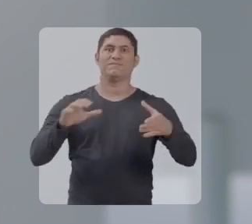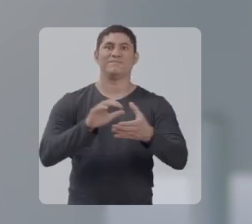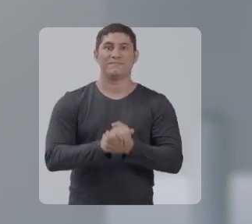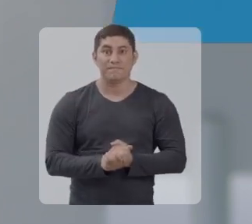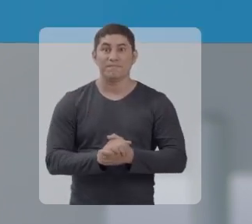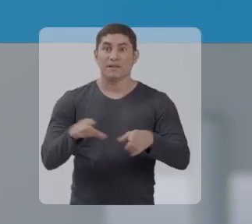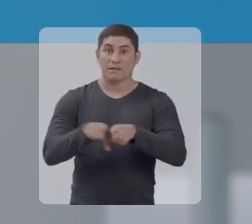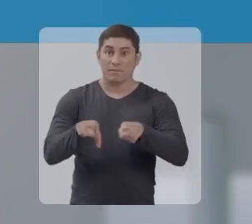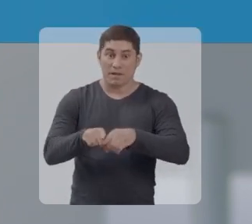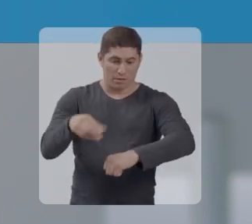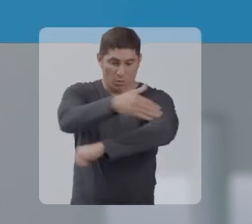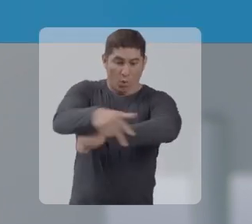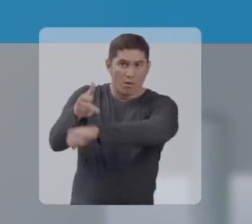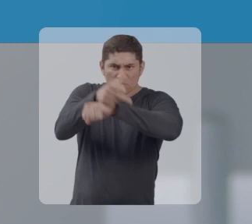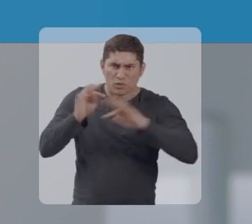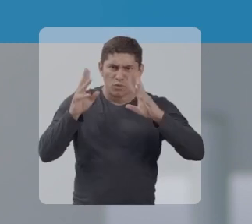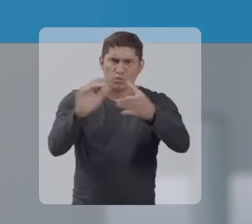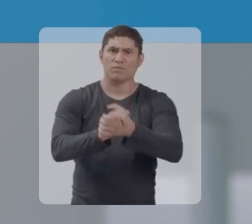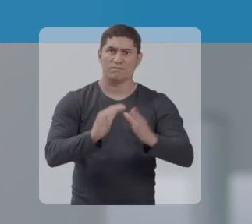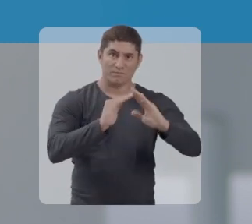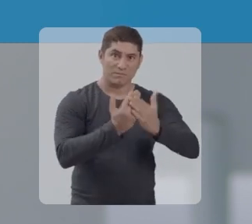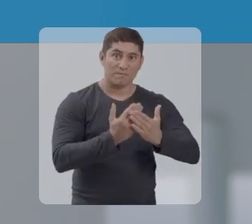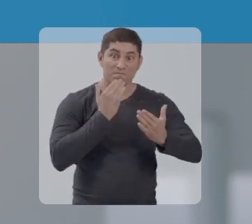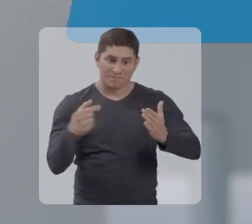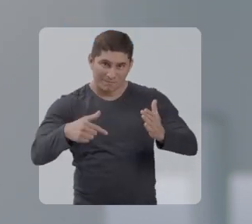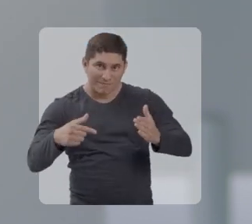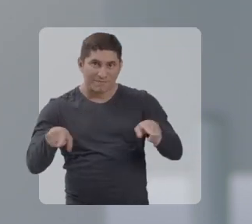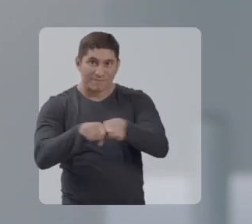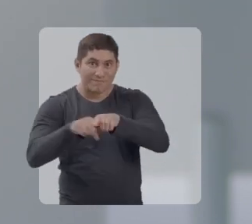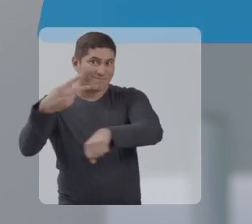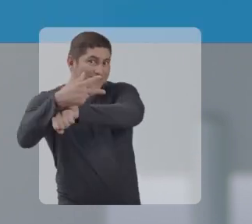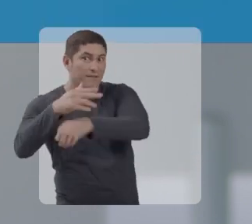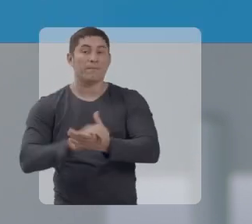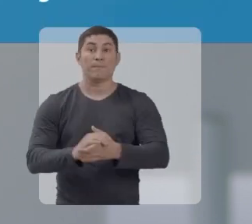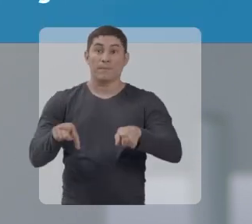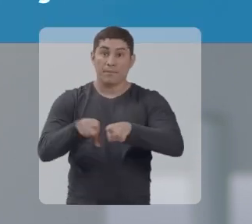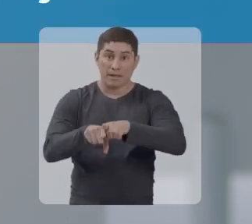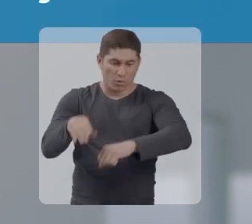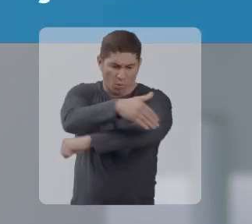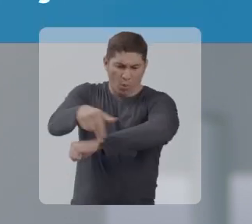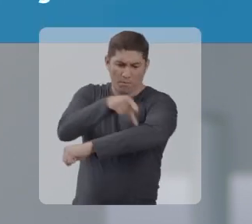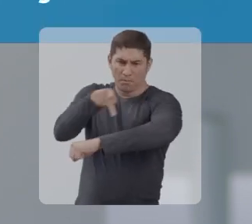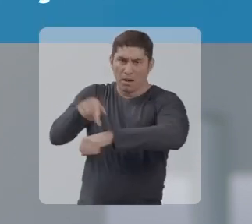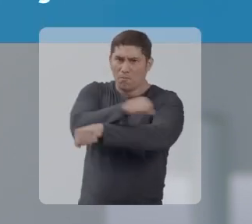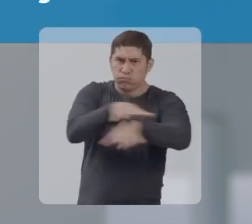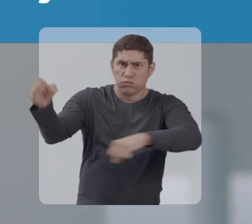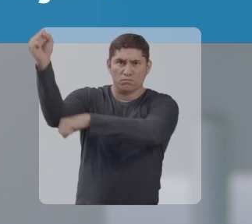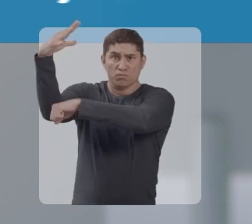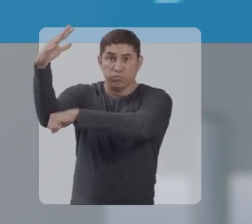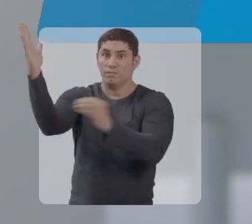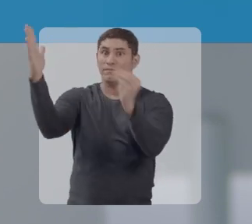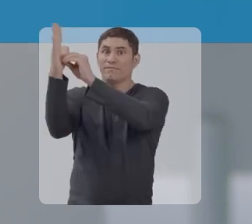Militar. Vamos usar o vídeo monitoramento, inclusive na frente das escolas. Vou também ampliar a iluminação das nossas ruas e